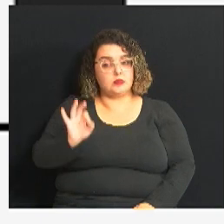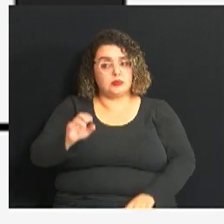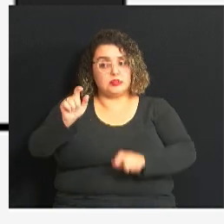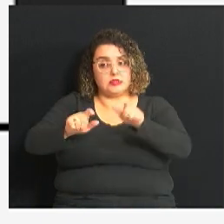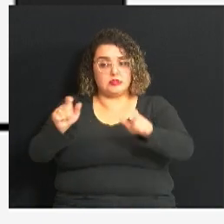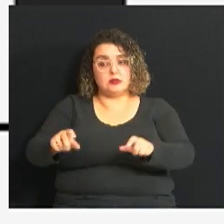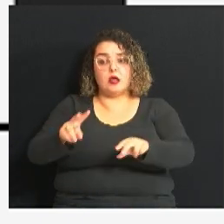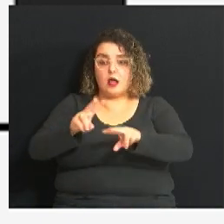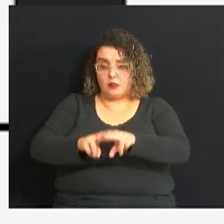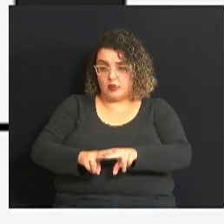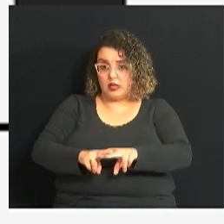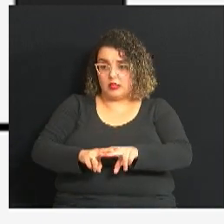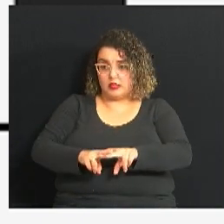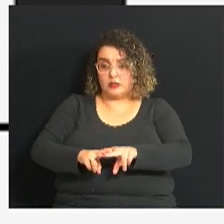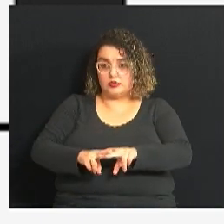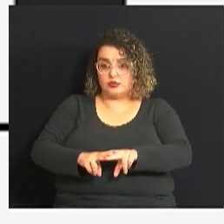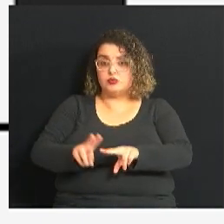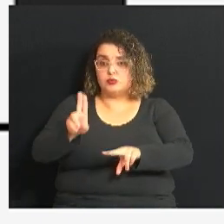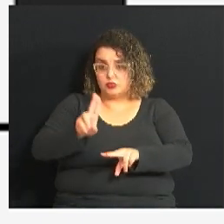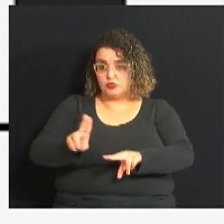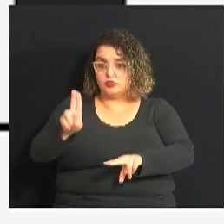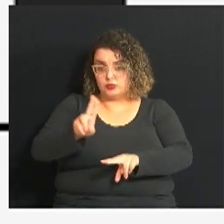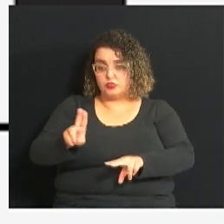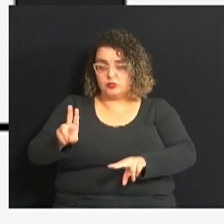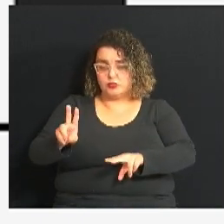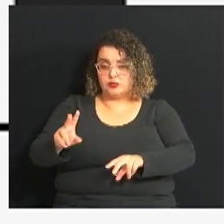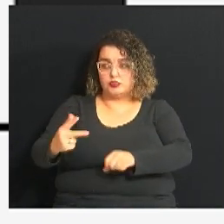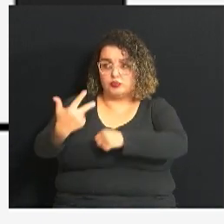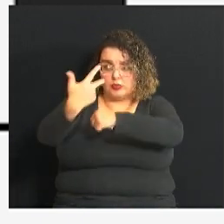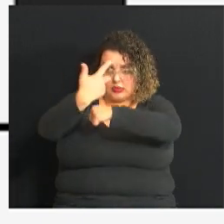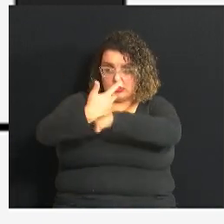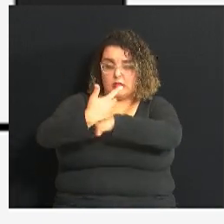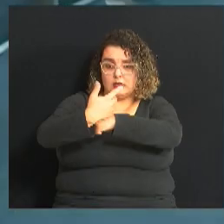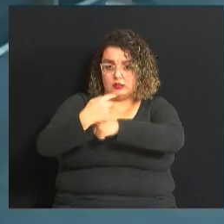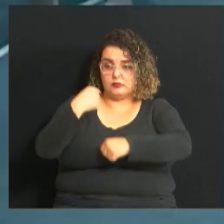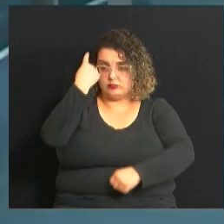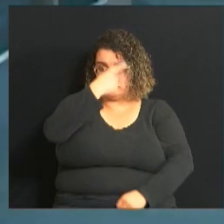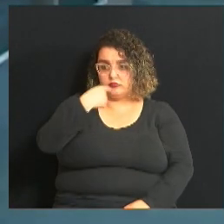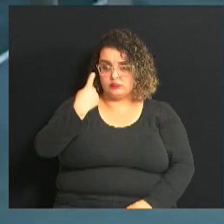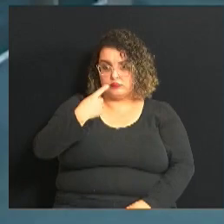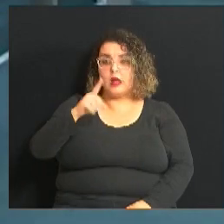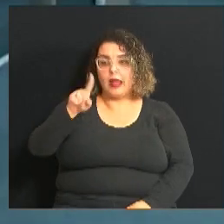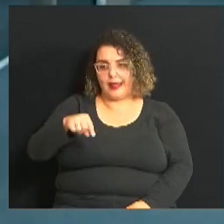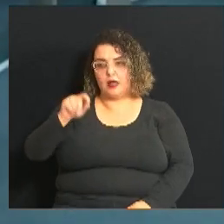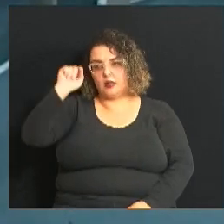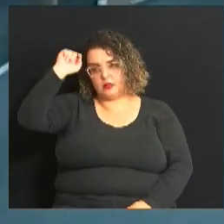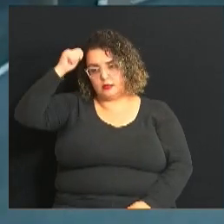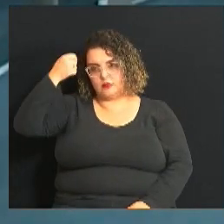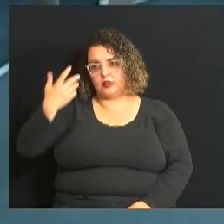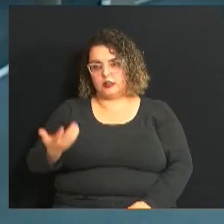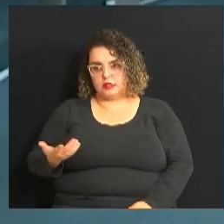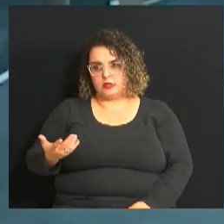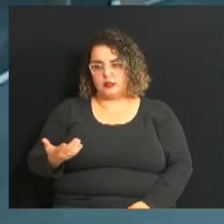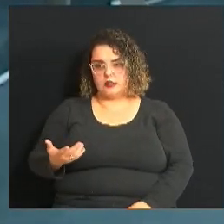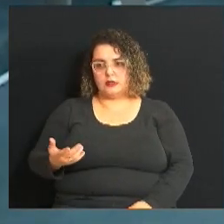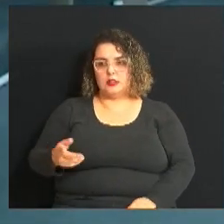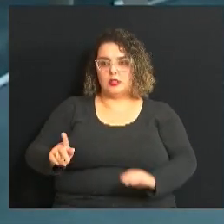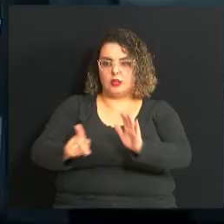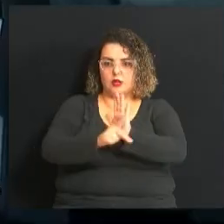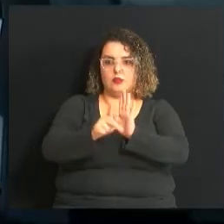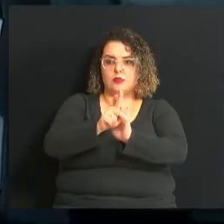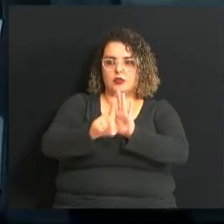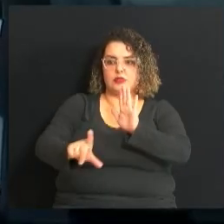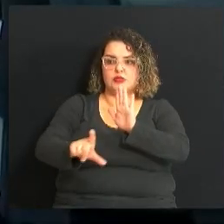presas através do uso do reconhecimento facial eram negras e o projeto que vai passar pela comissão de